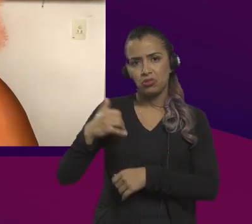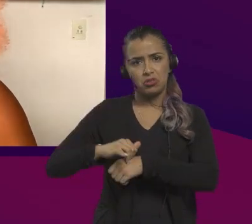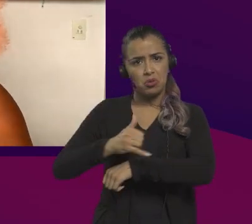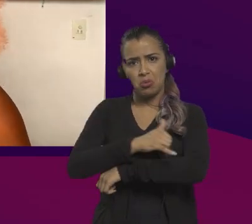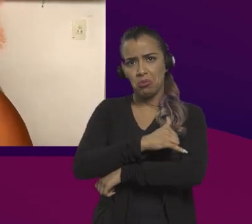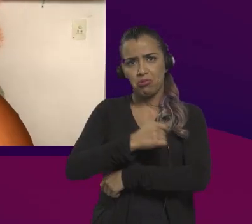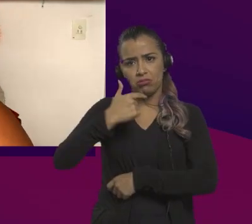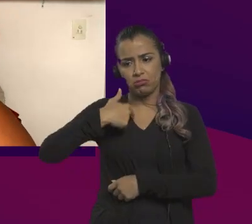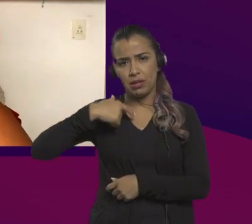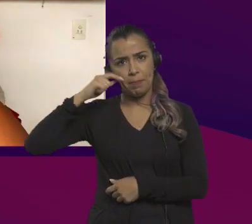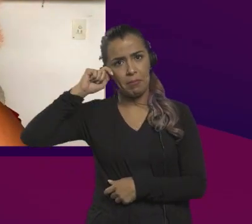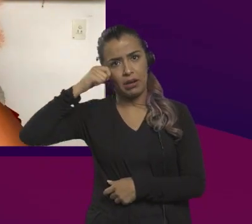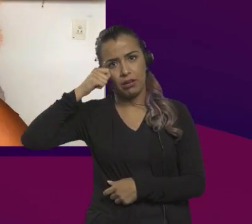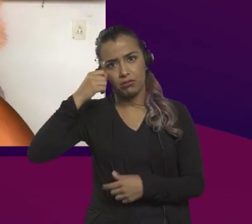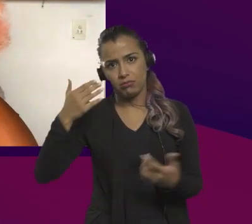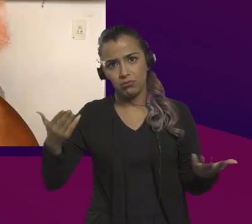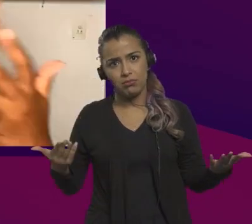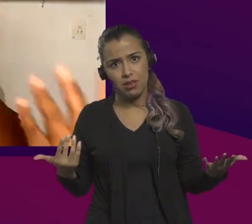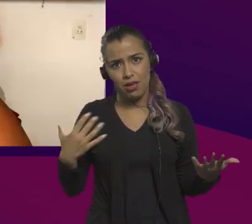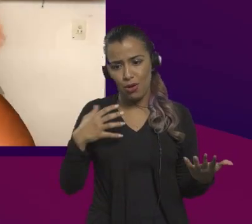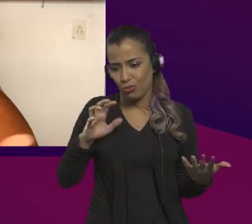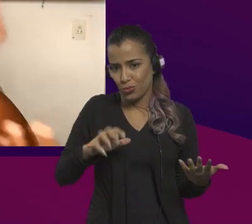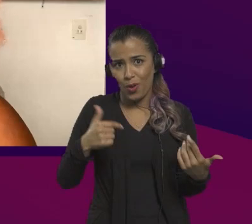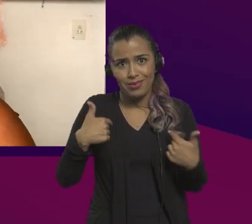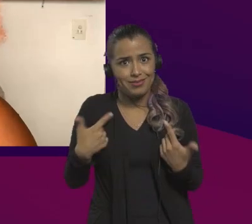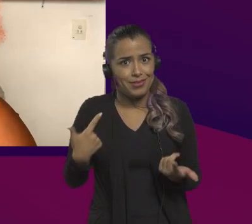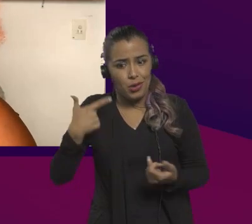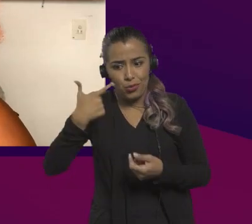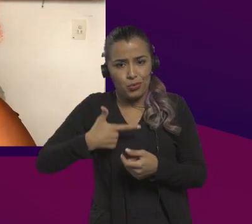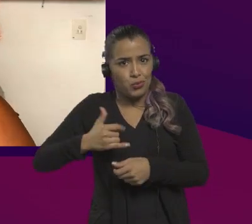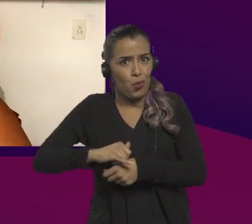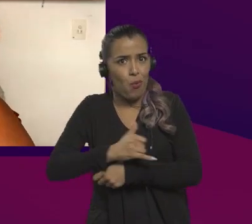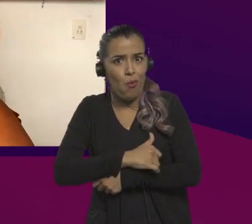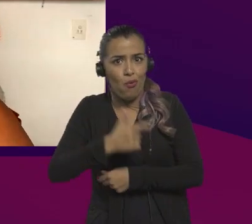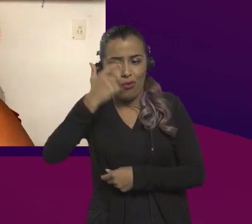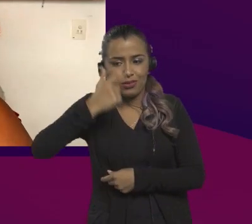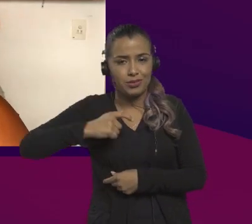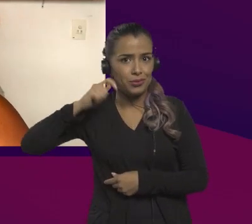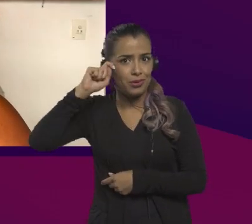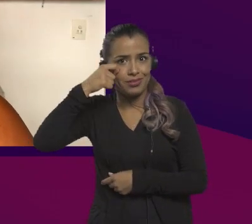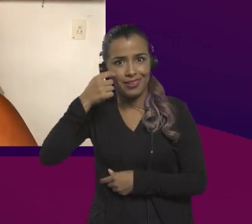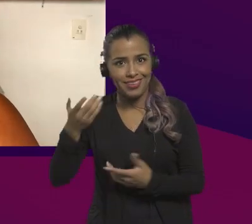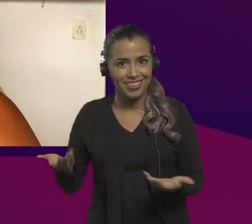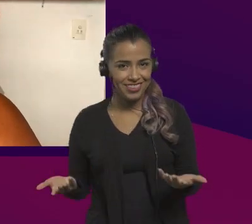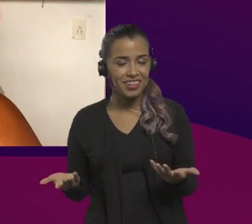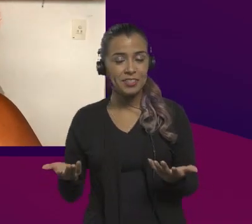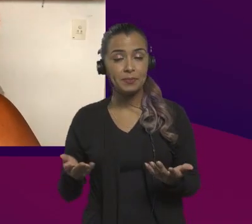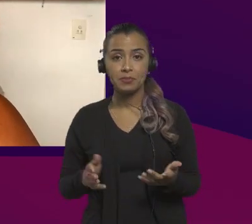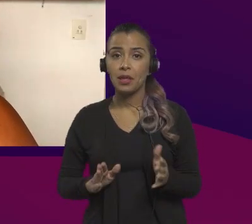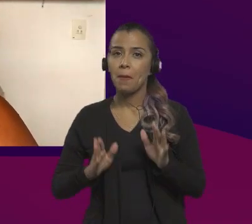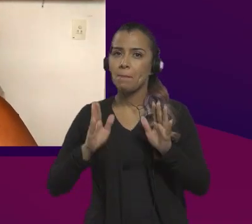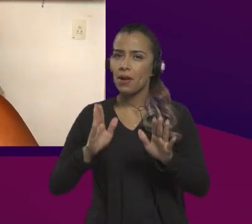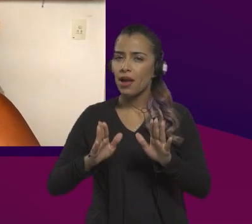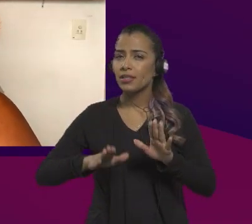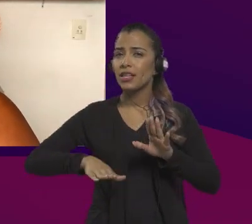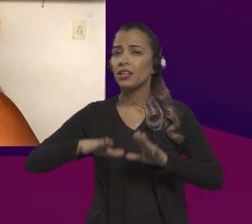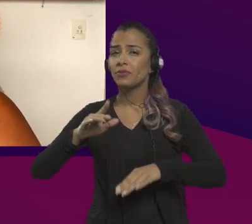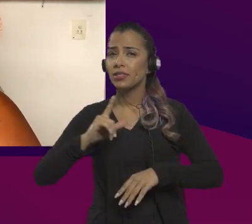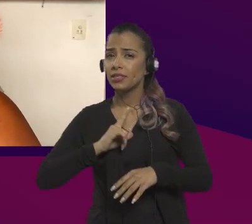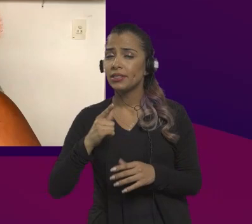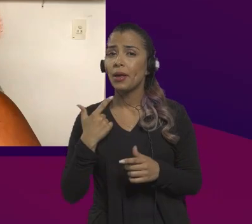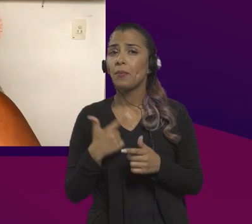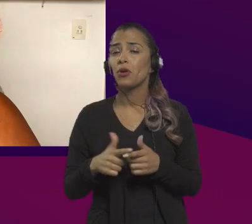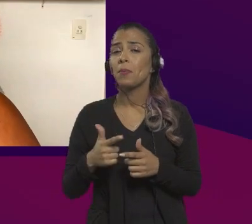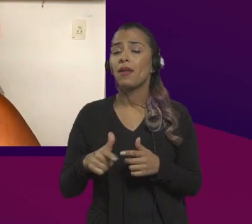porque, enfim, é o que eu sou, né? O que Xanda é, nós somos pessoas gordas. Mas eu acredito que tenha um probleminha